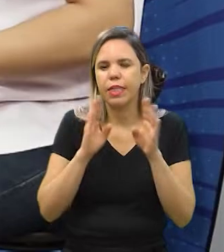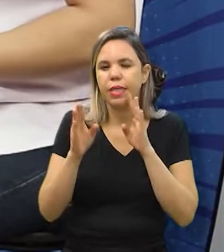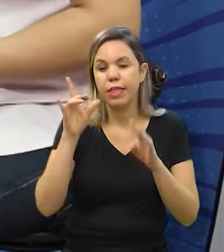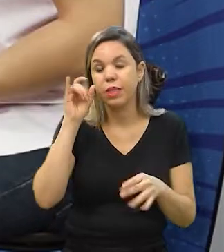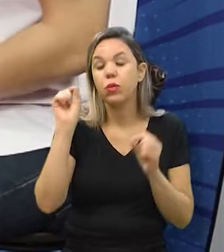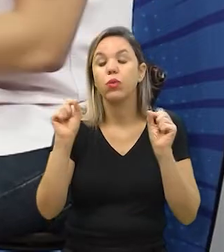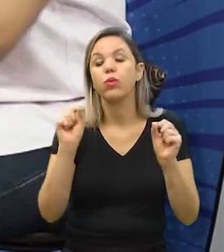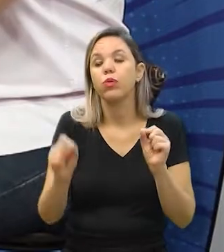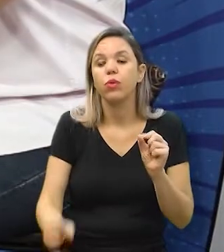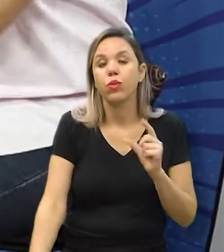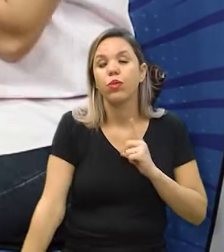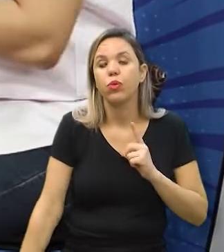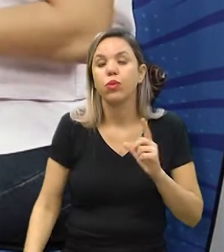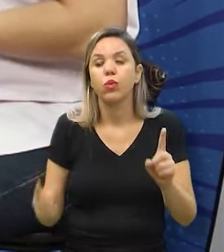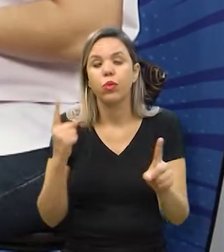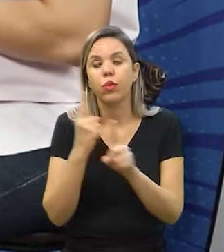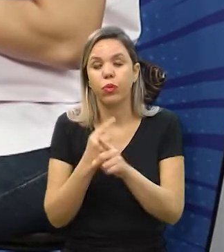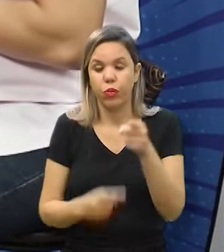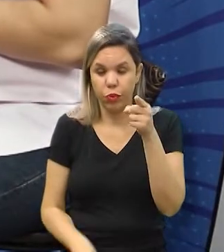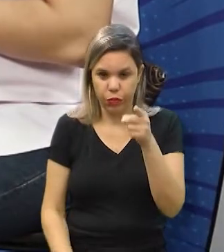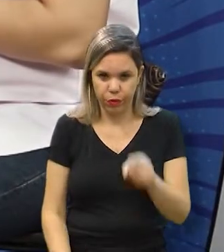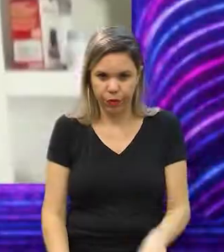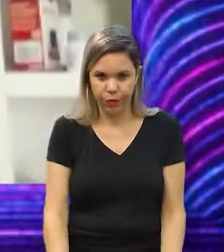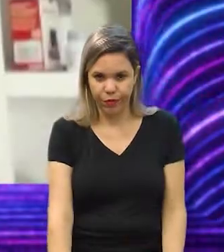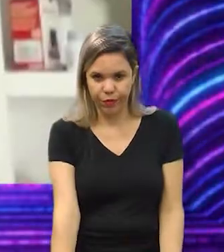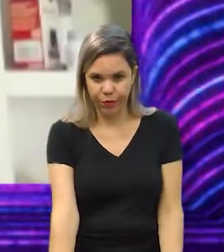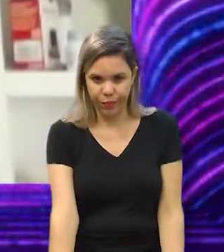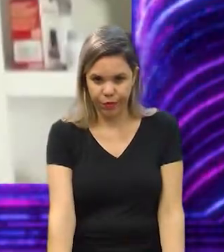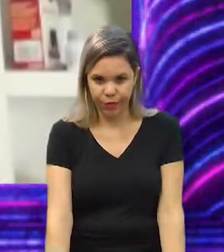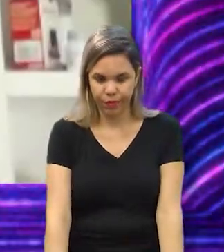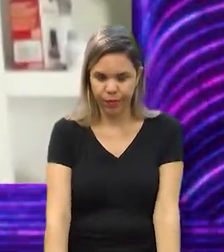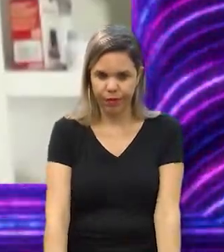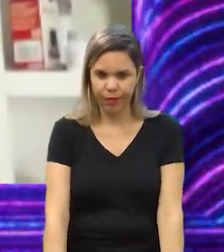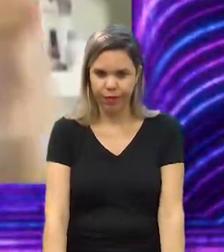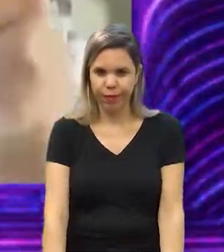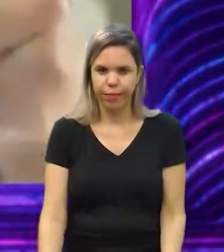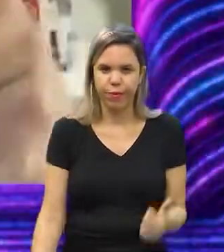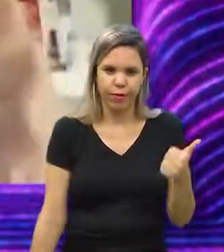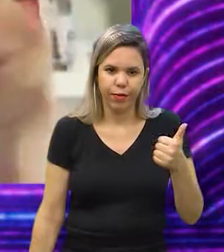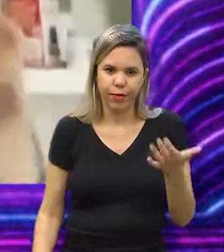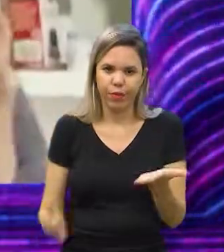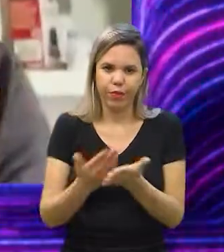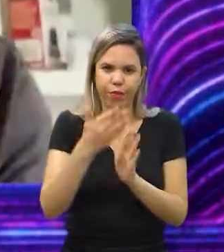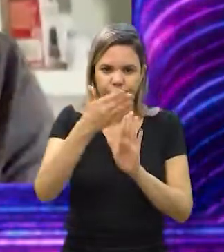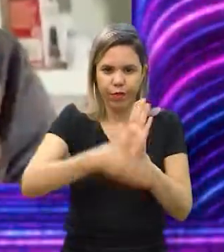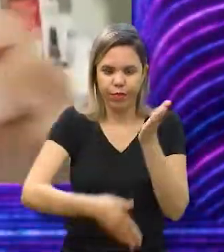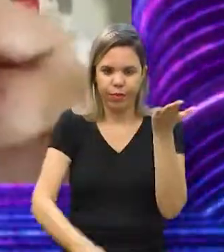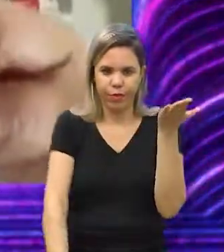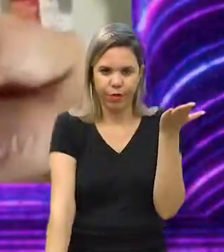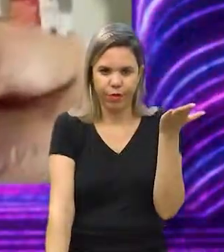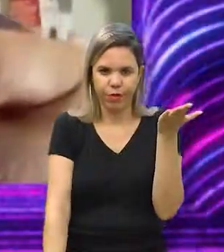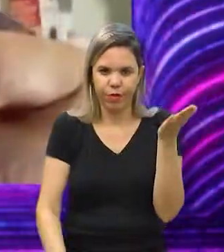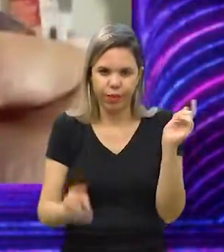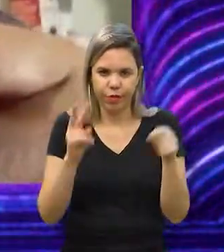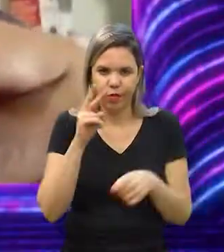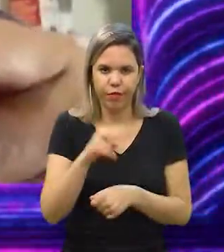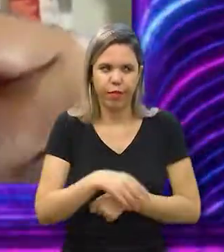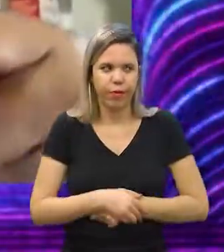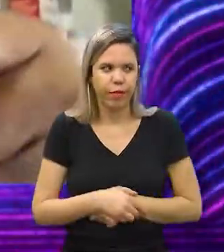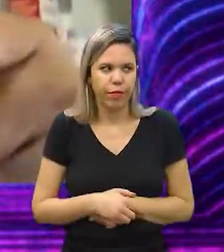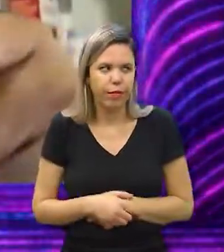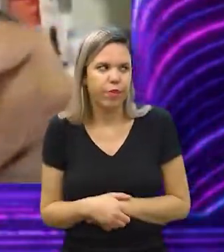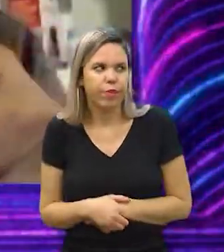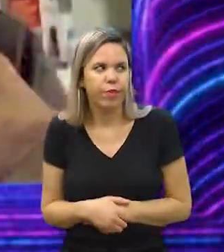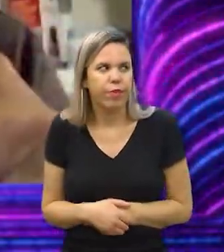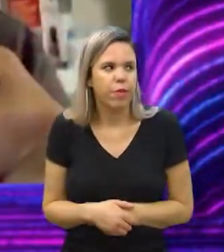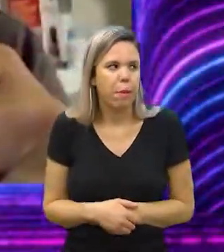Facebook, Instagram, onde que eles te encontram? Bom, primeiro o livro, a capa, não sei se dá para ver bem,